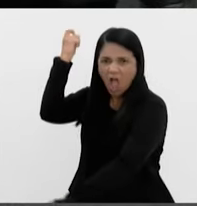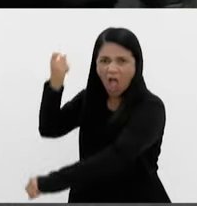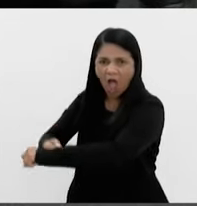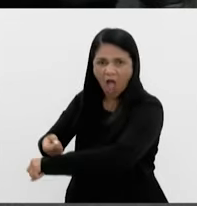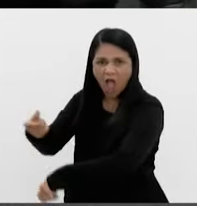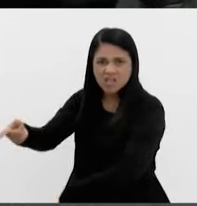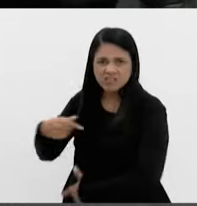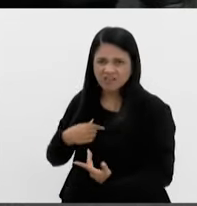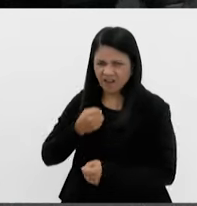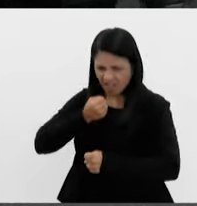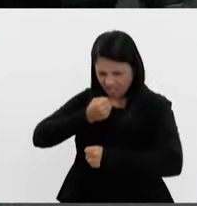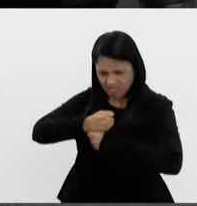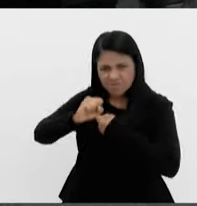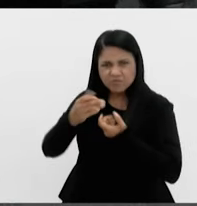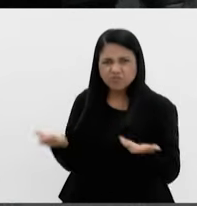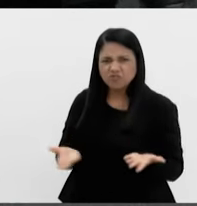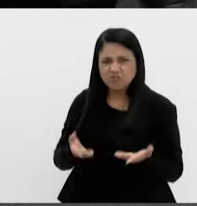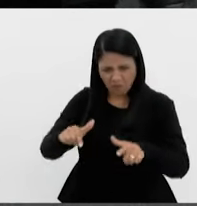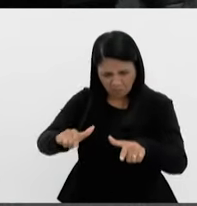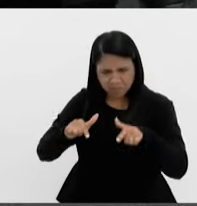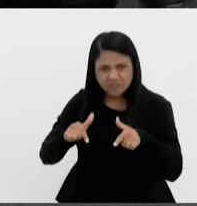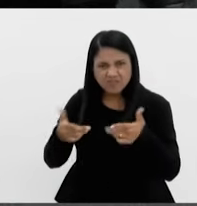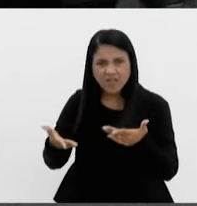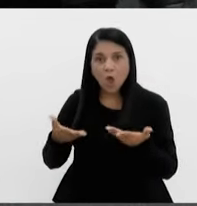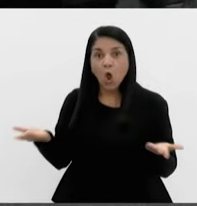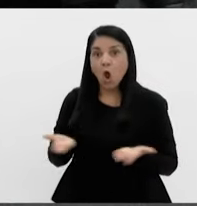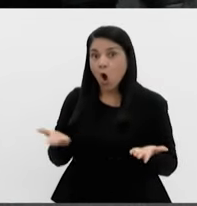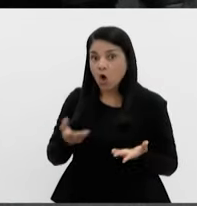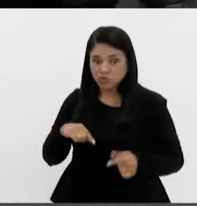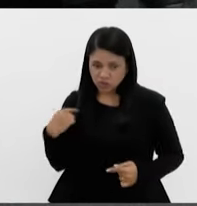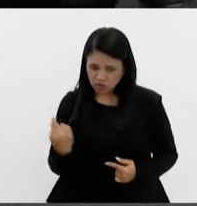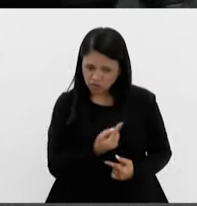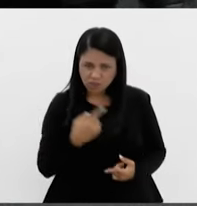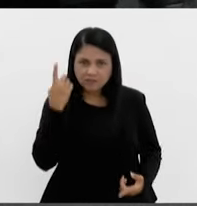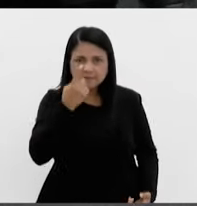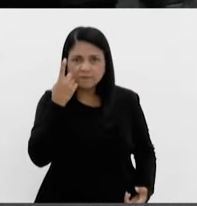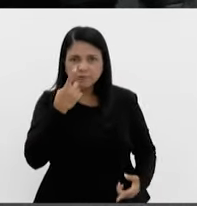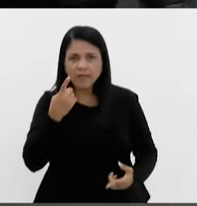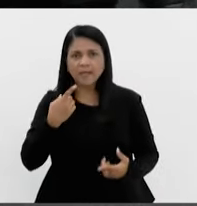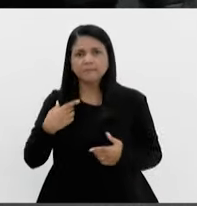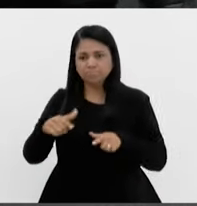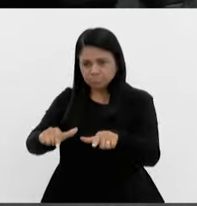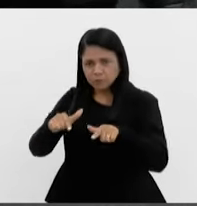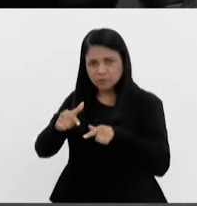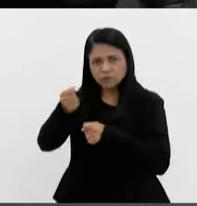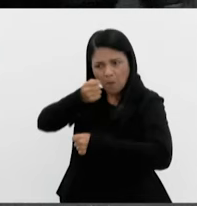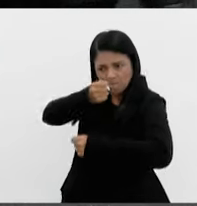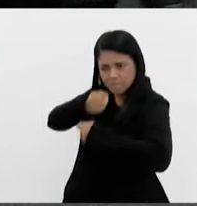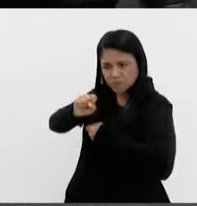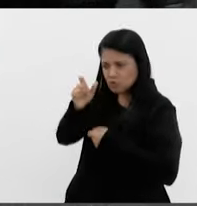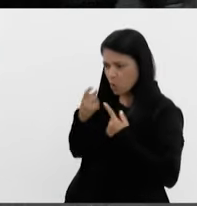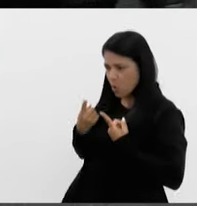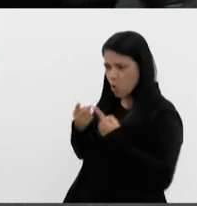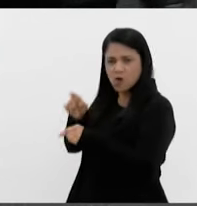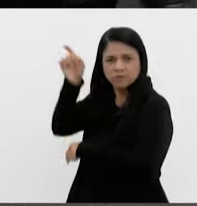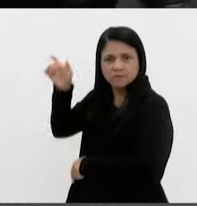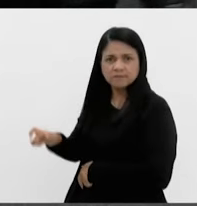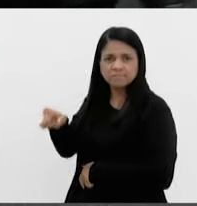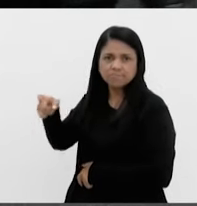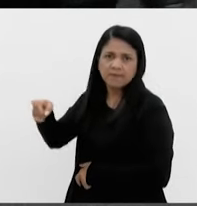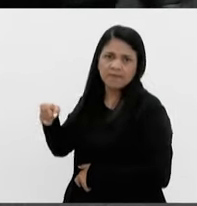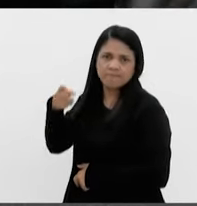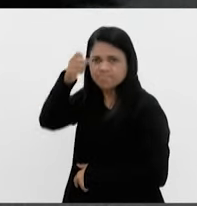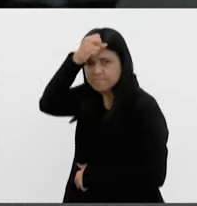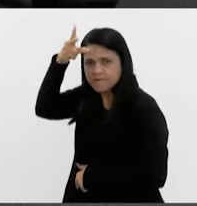então nós é que estamos hoje fazendo uma Moção de repúdio Contra esse idiota que atacou uma instituição honrada e que